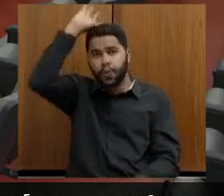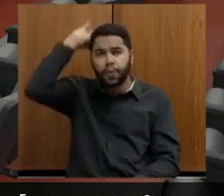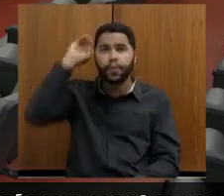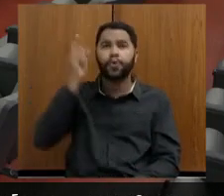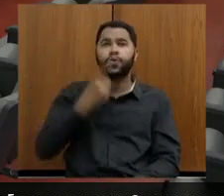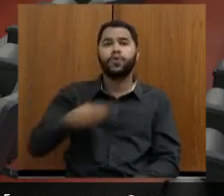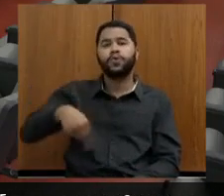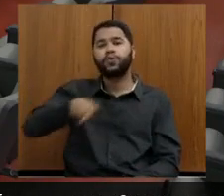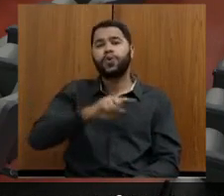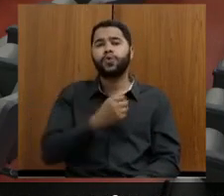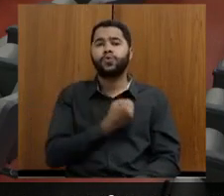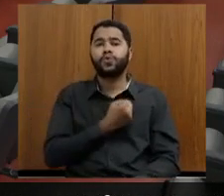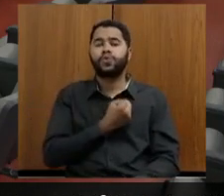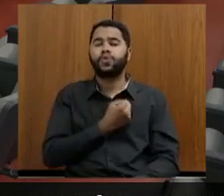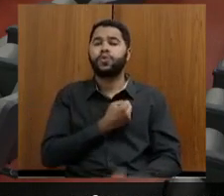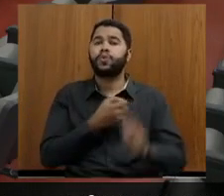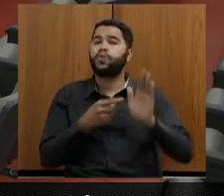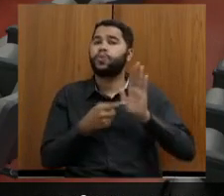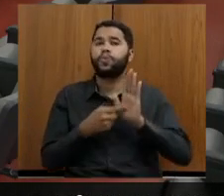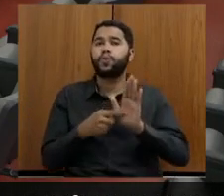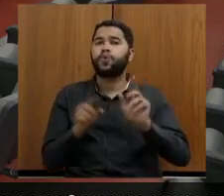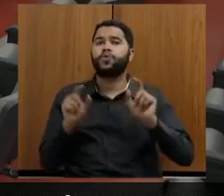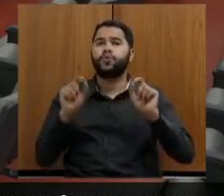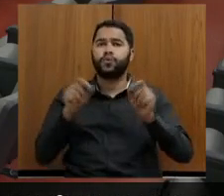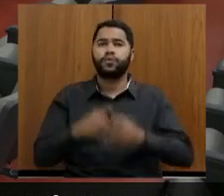os nossos números mostram